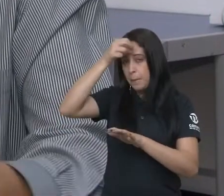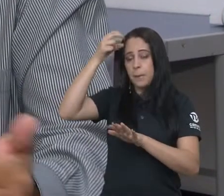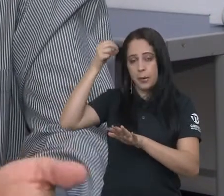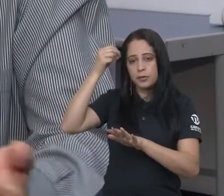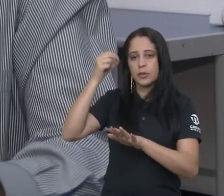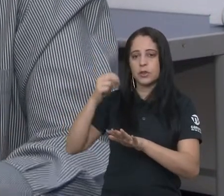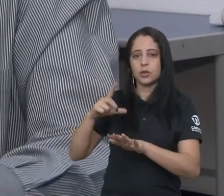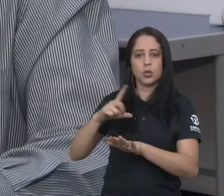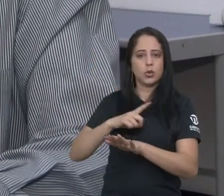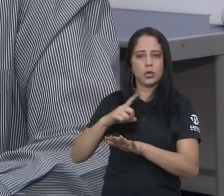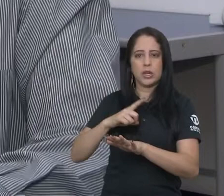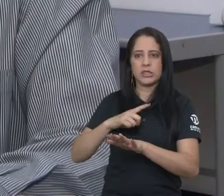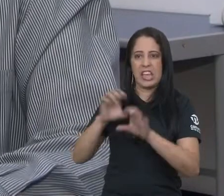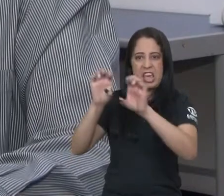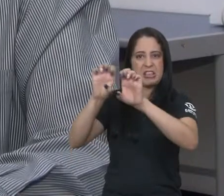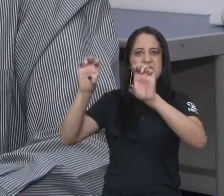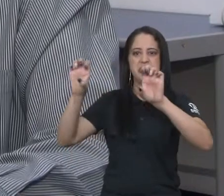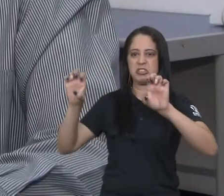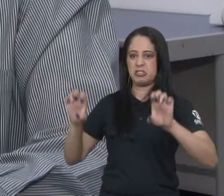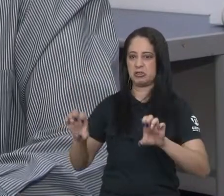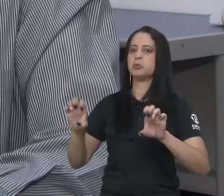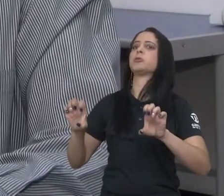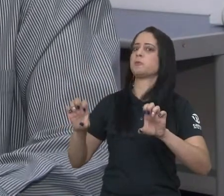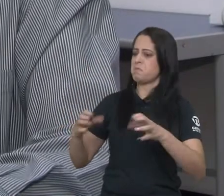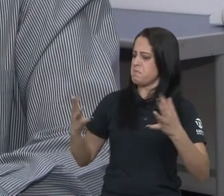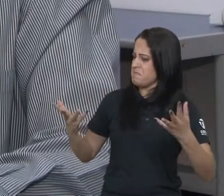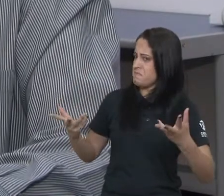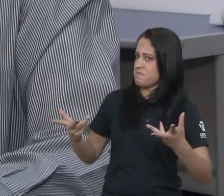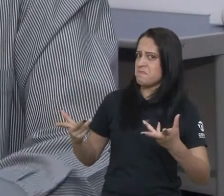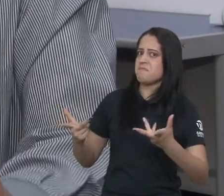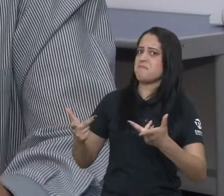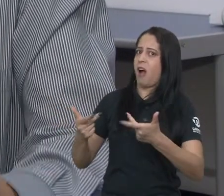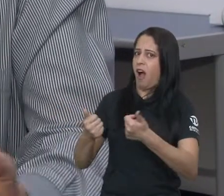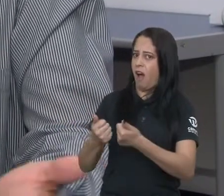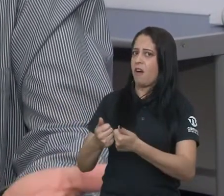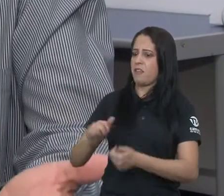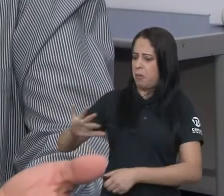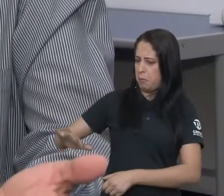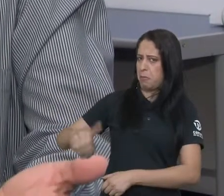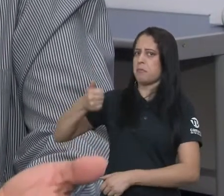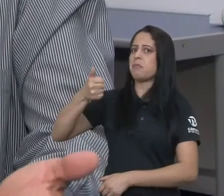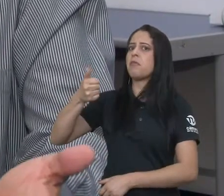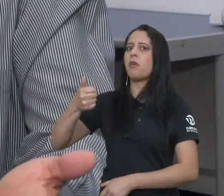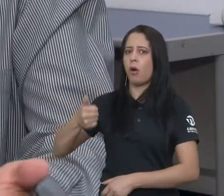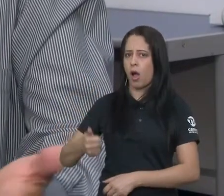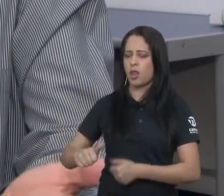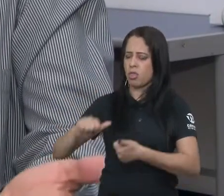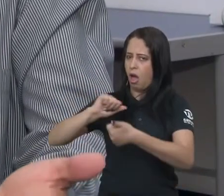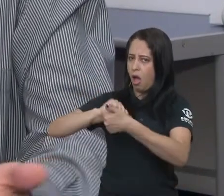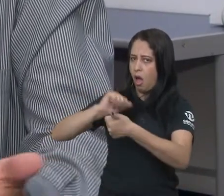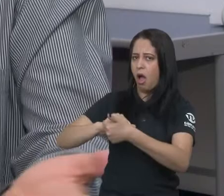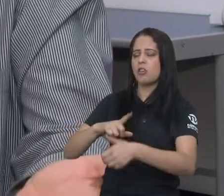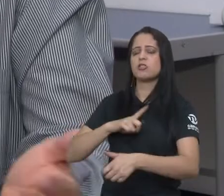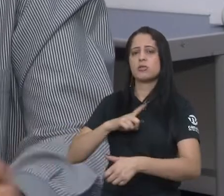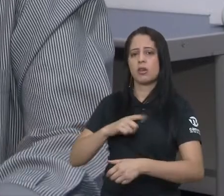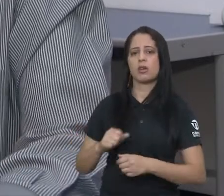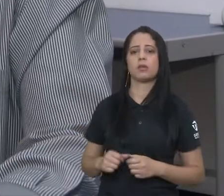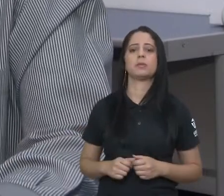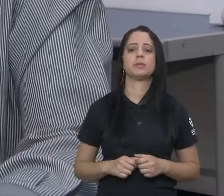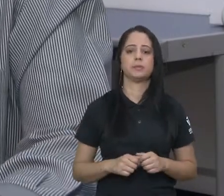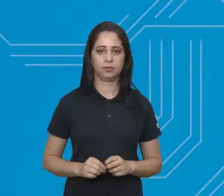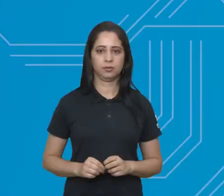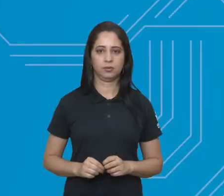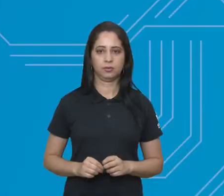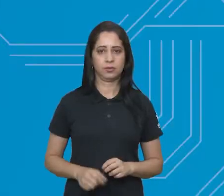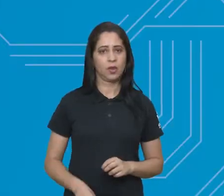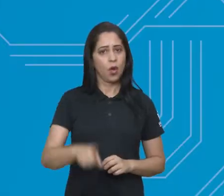o executivo, ele tem uma estrutura das melhores possíveis aqui na região, na nossa região